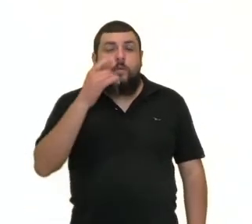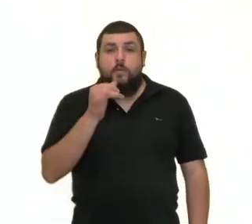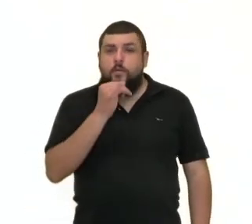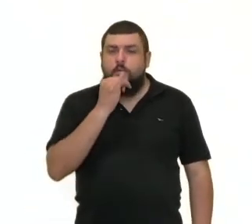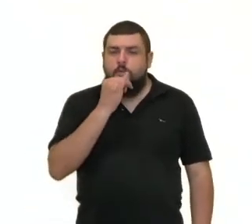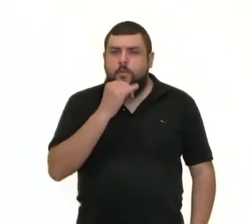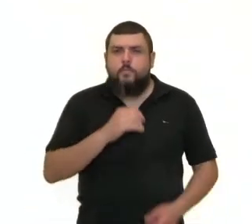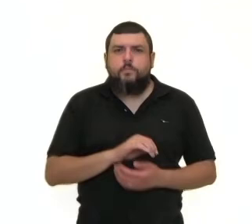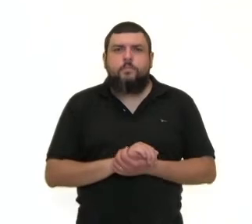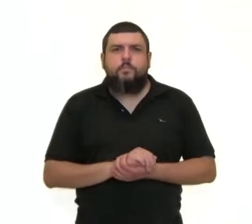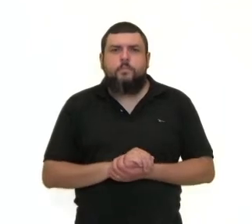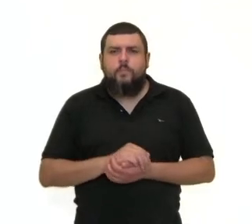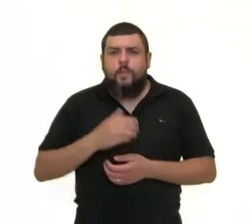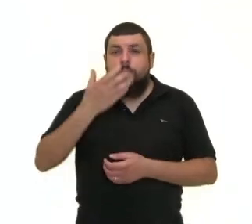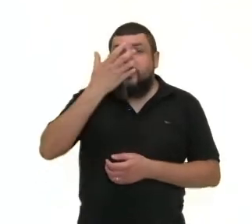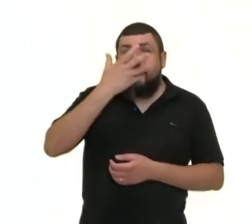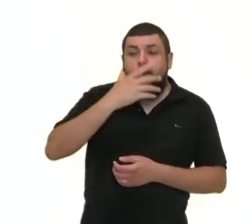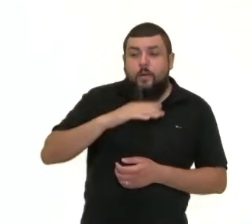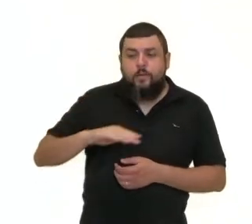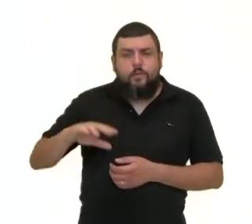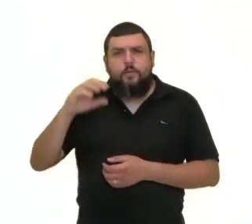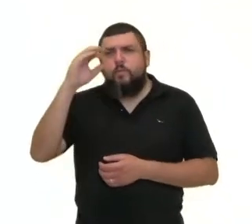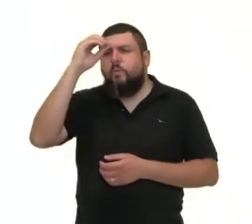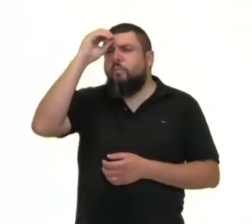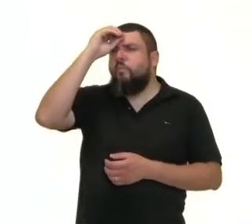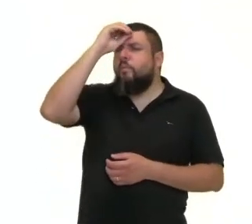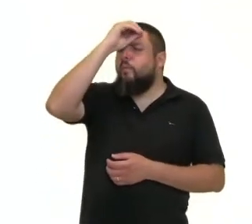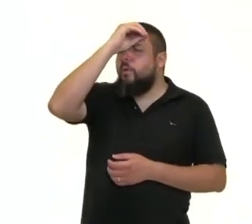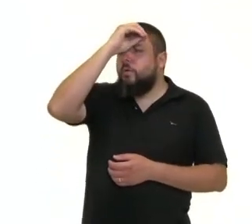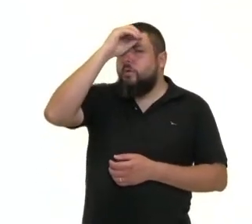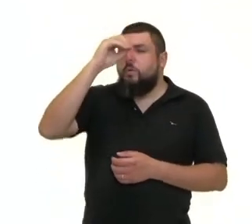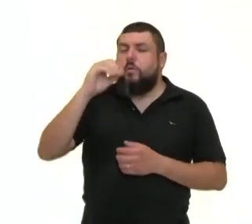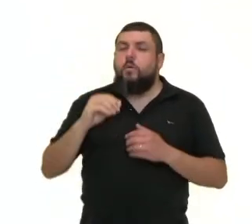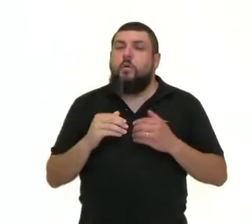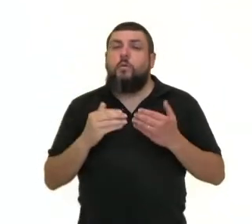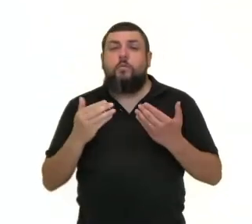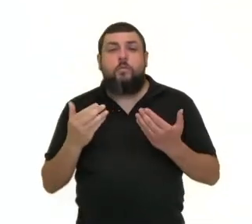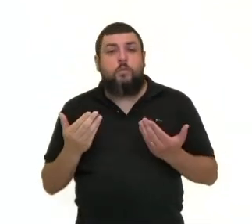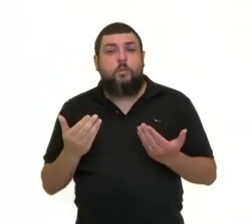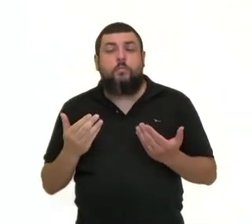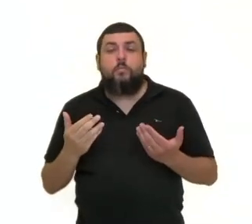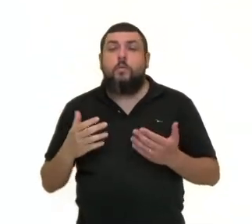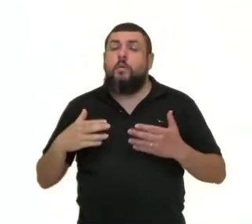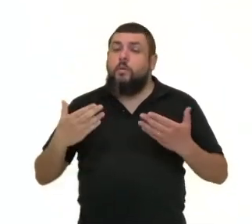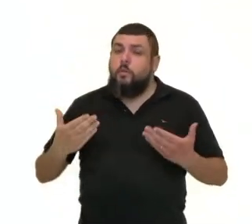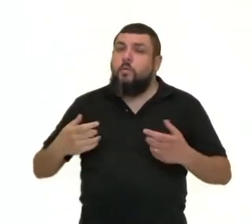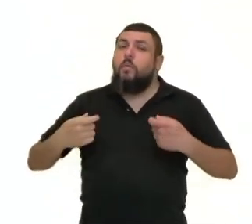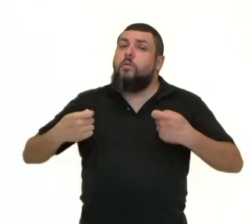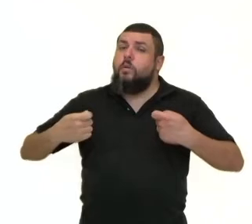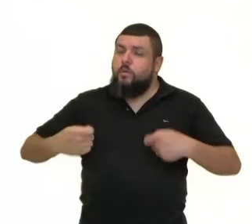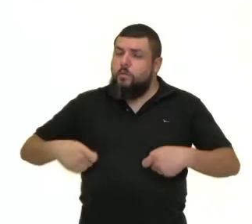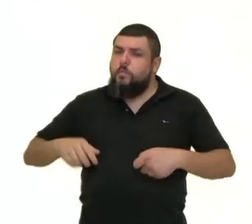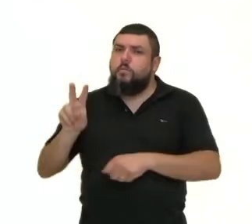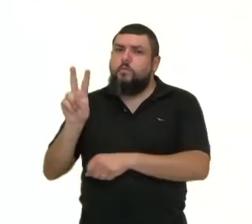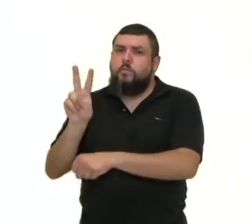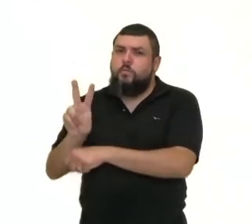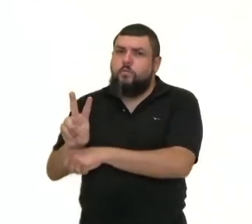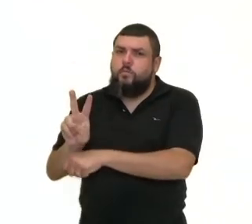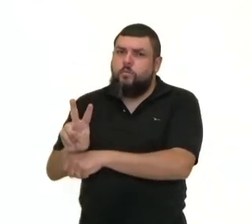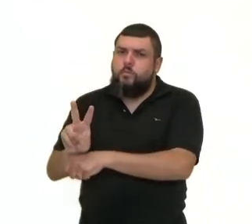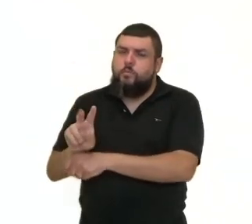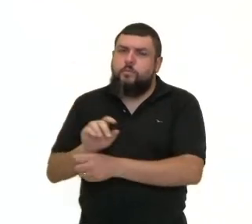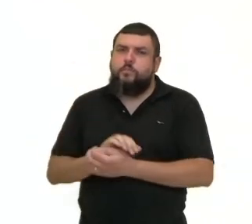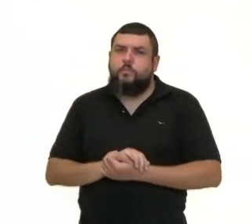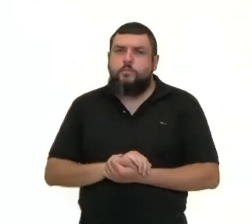As crianças são vulneráveis, portanto, carecem de proteção. Eu estou concluindo uma ideia, um